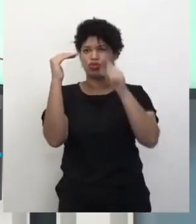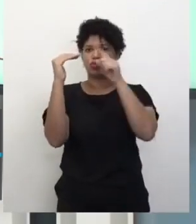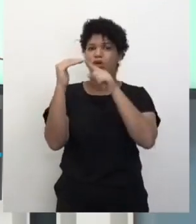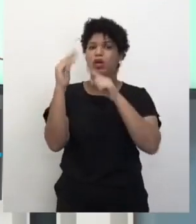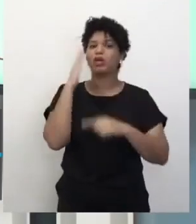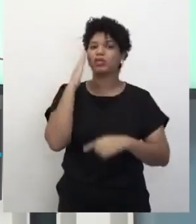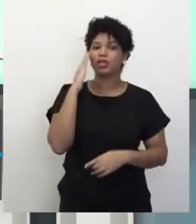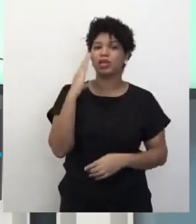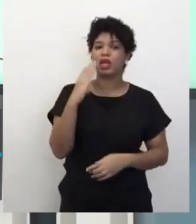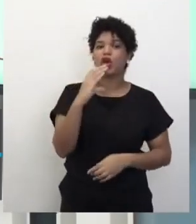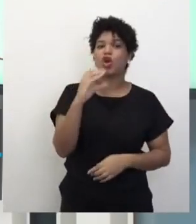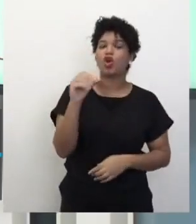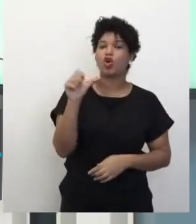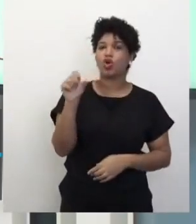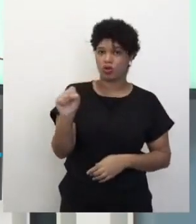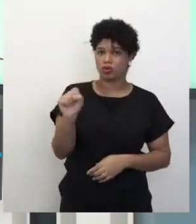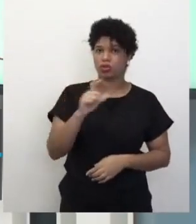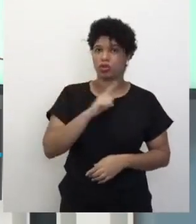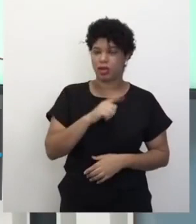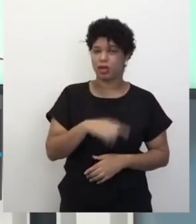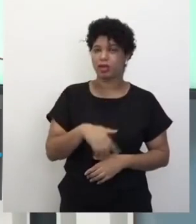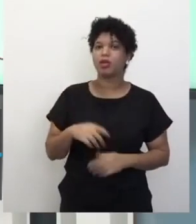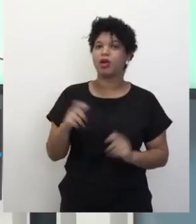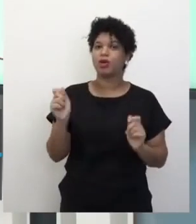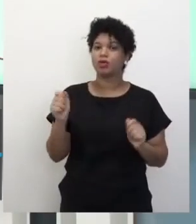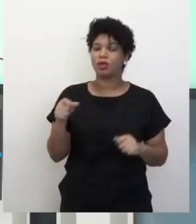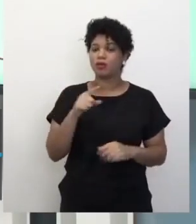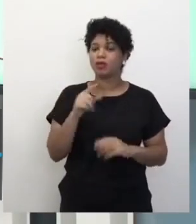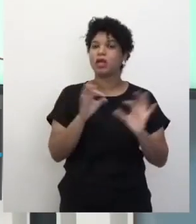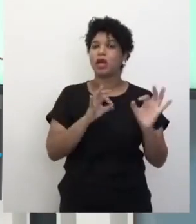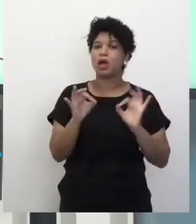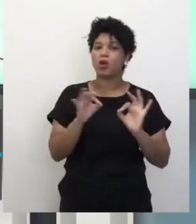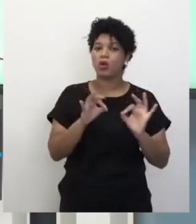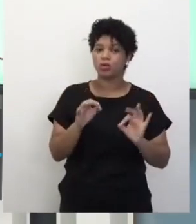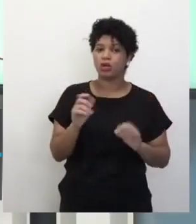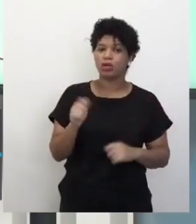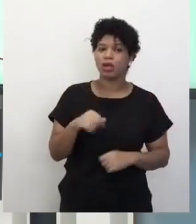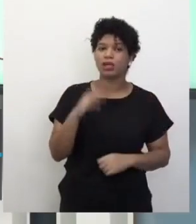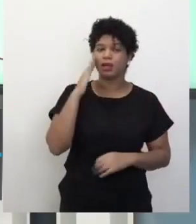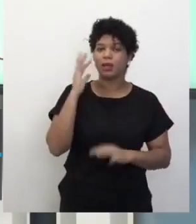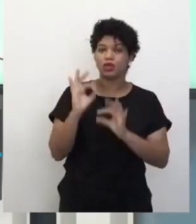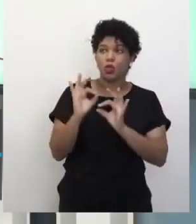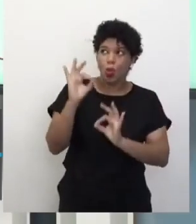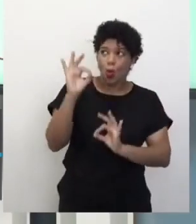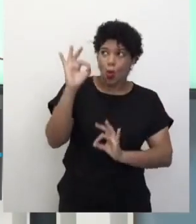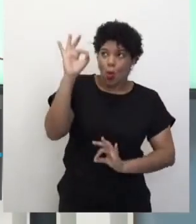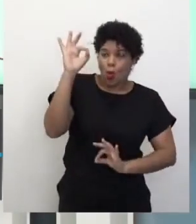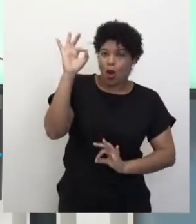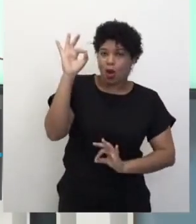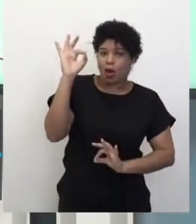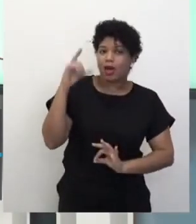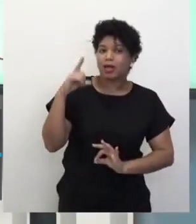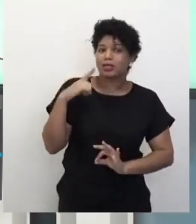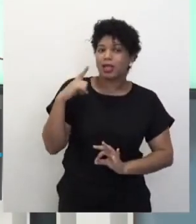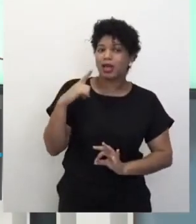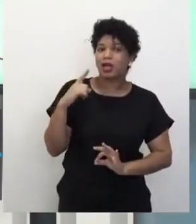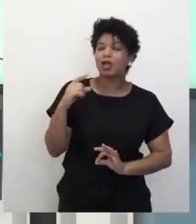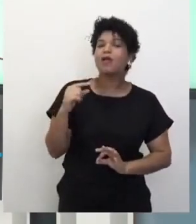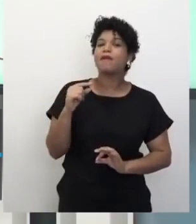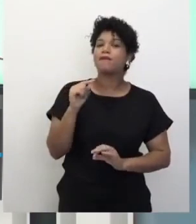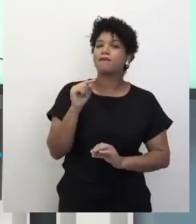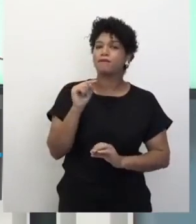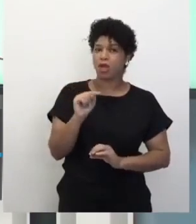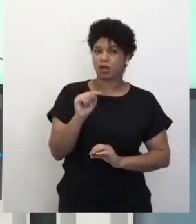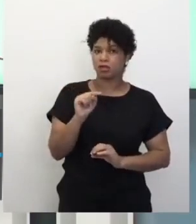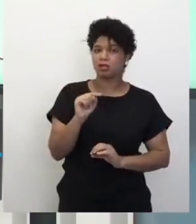cosseno. Então, desenhe a função cosseno e veja, se ela está esticada, eu tenho uma multiplicação.